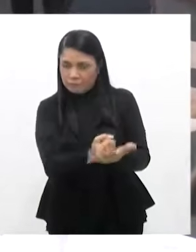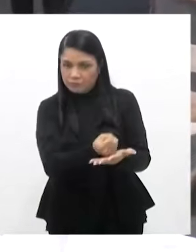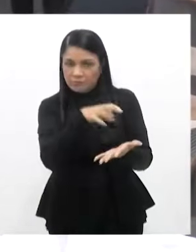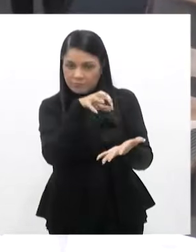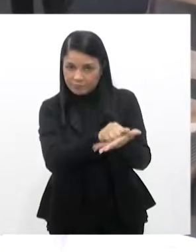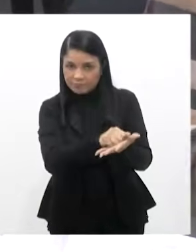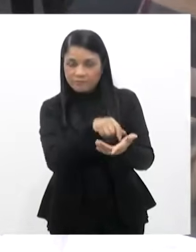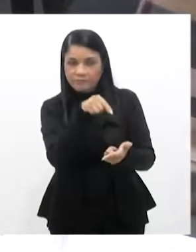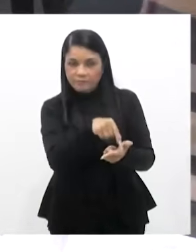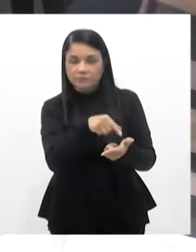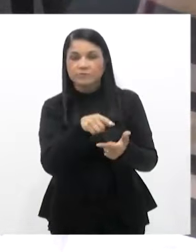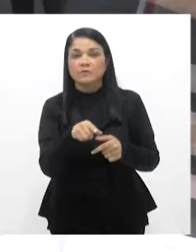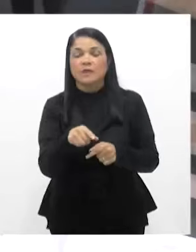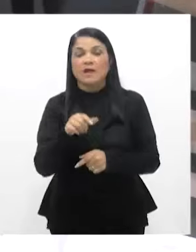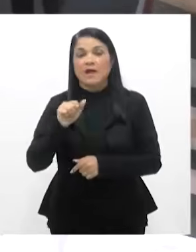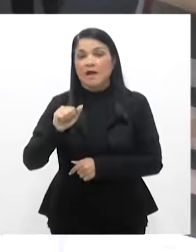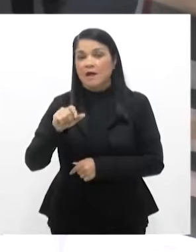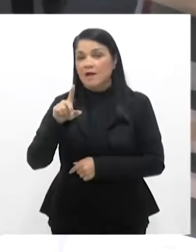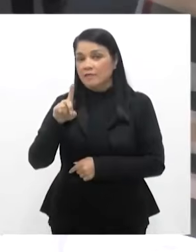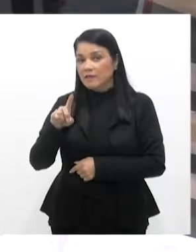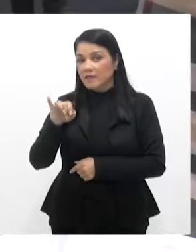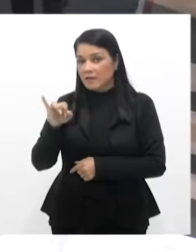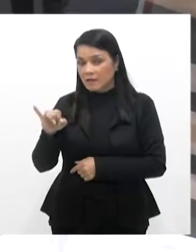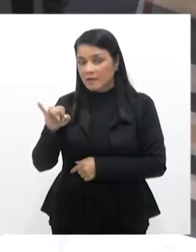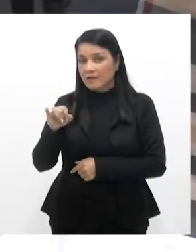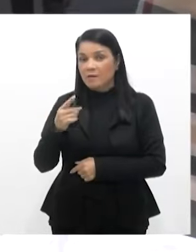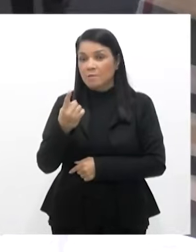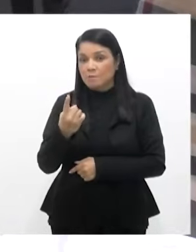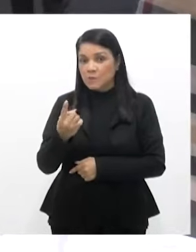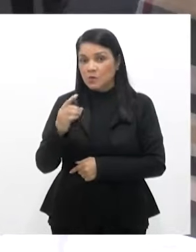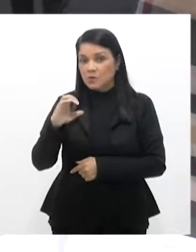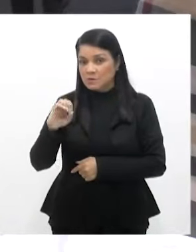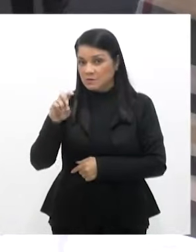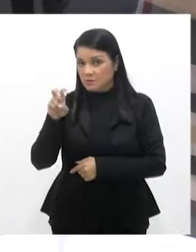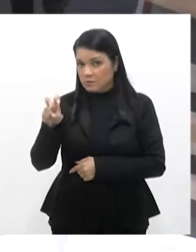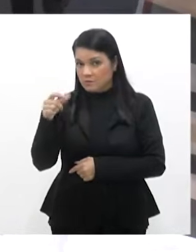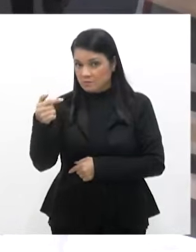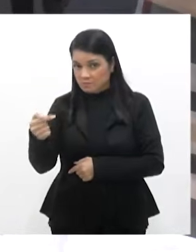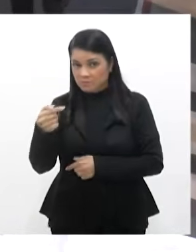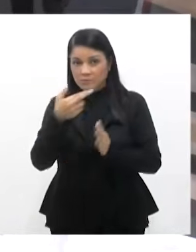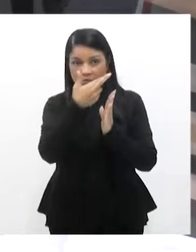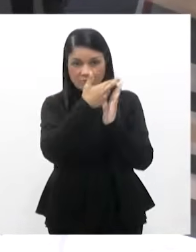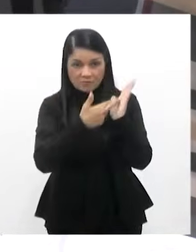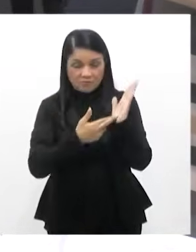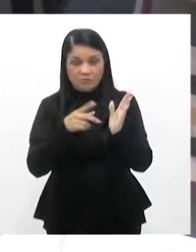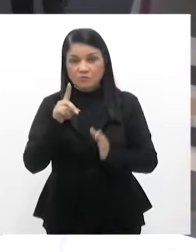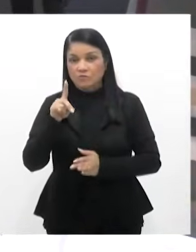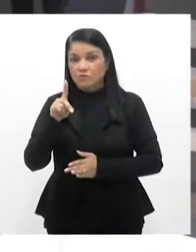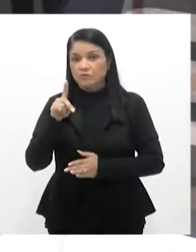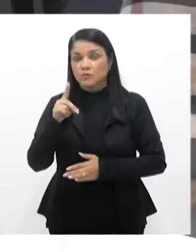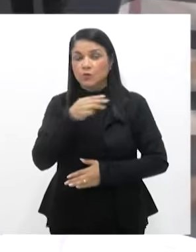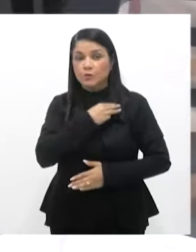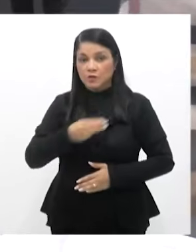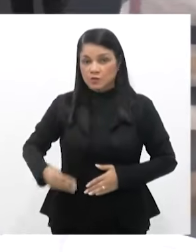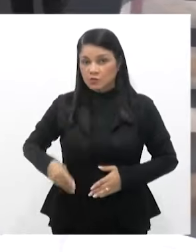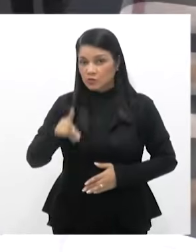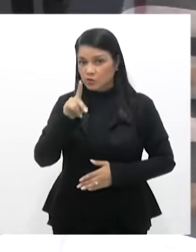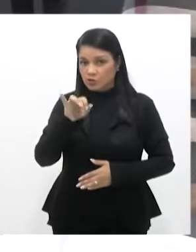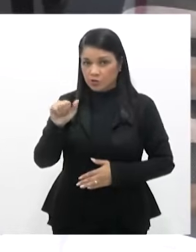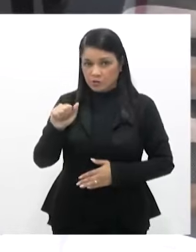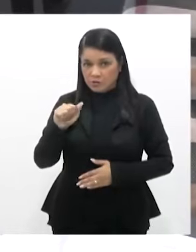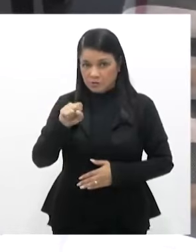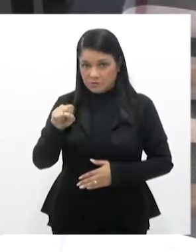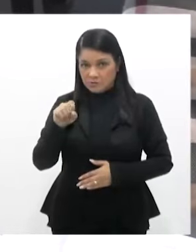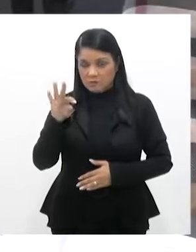Mas, na ADI 1057, de relatoria do Dias Toffoli, foi